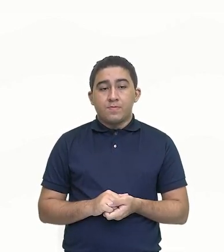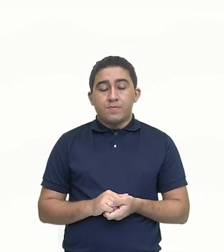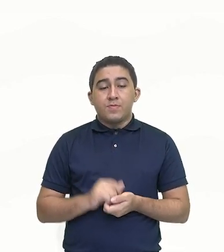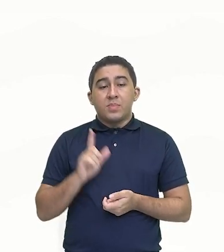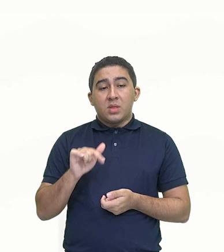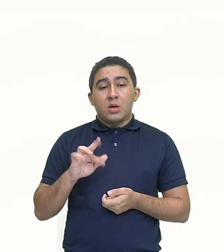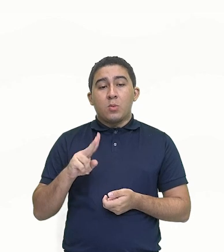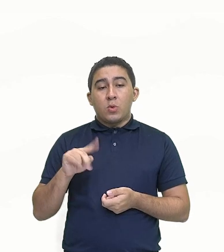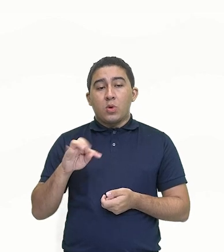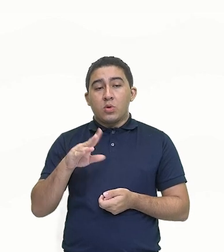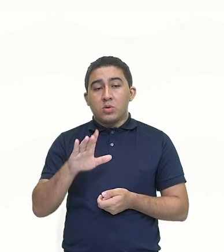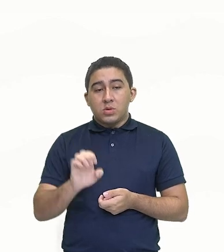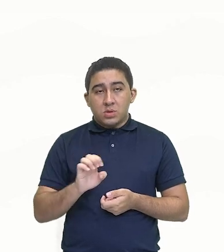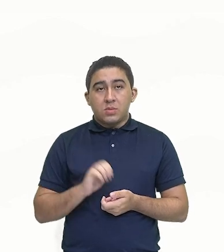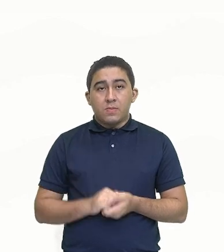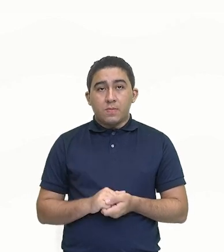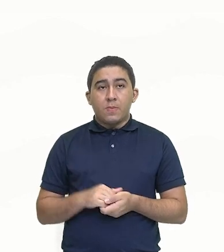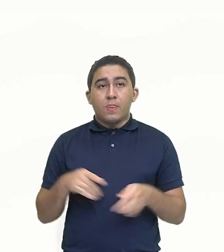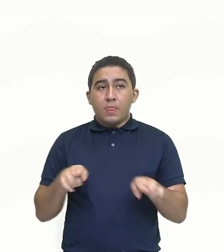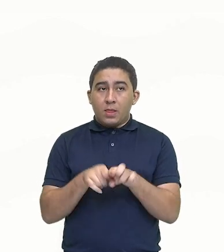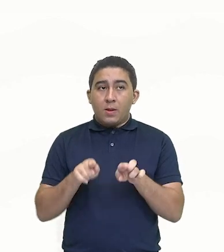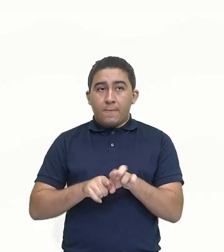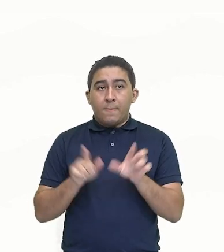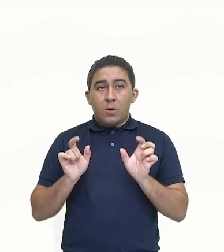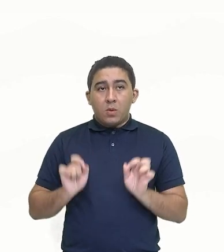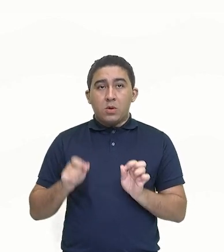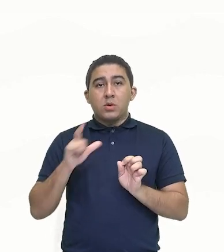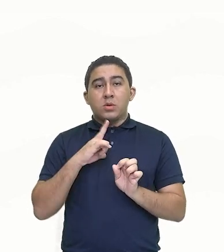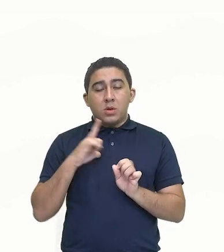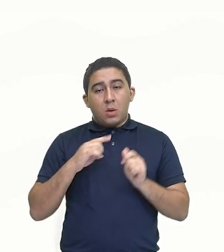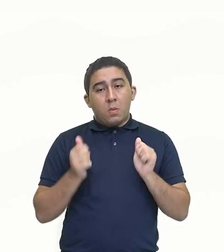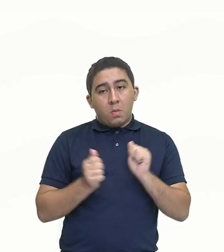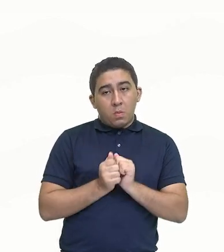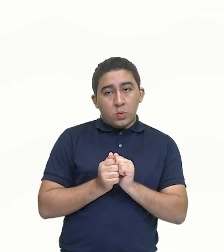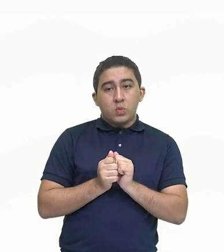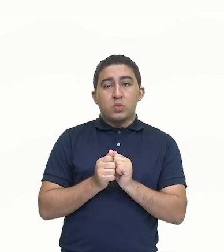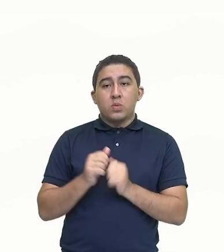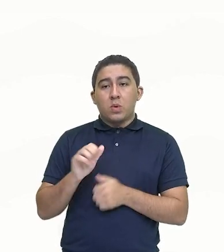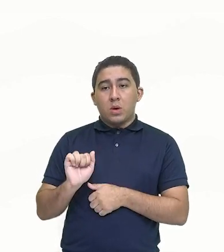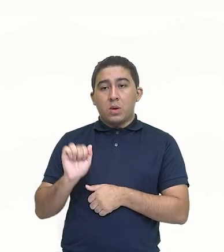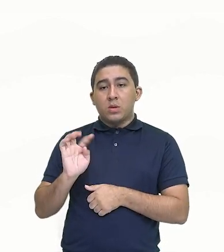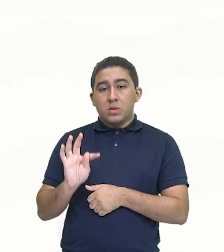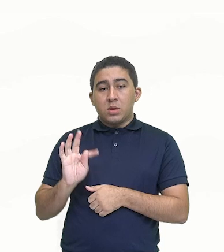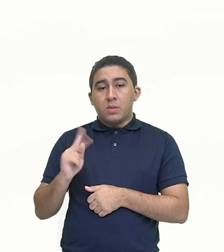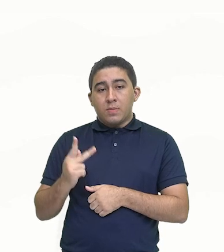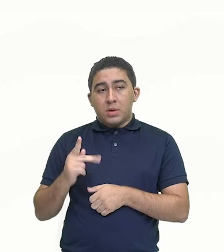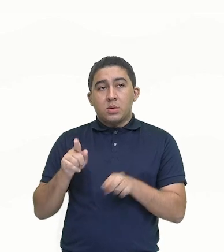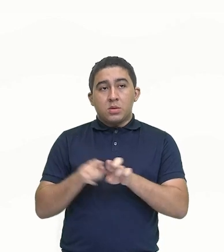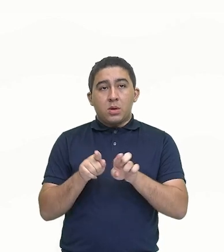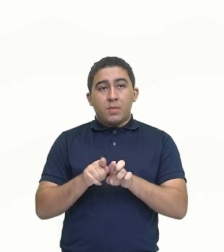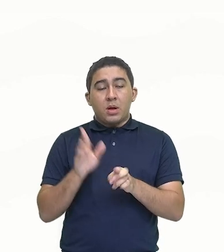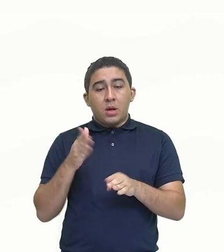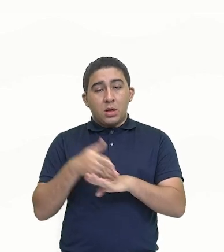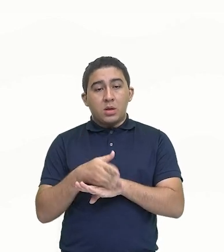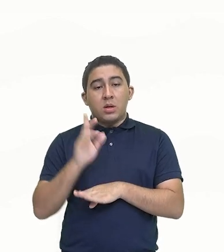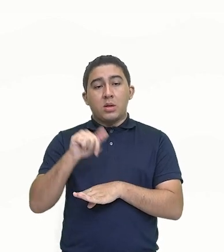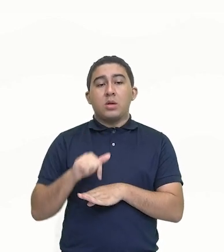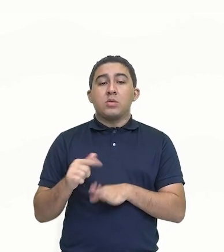ribulose monofosfato e com a ajuda do ATP, né, que vai entrar aqui nesse